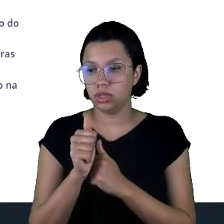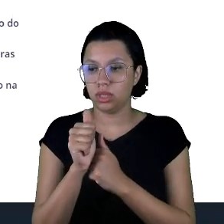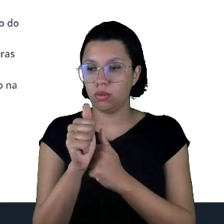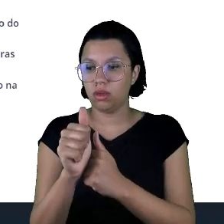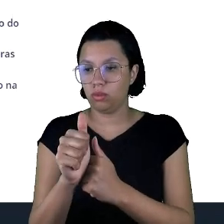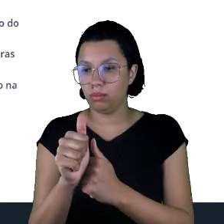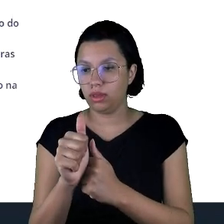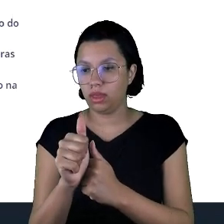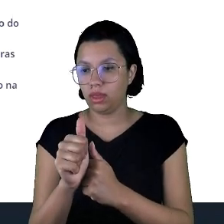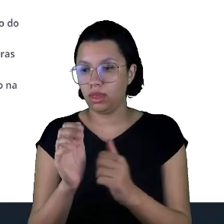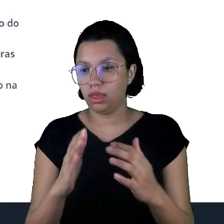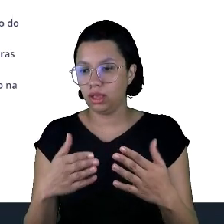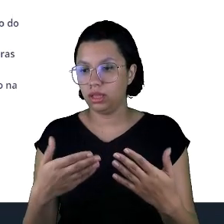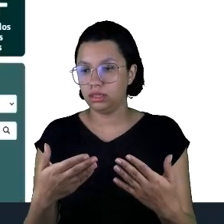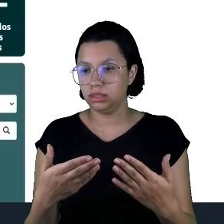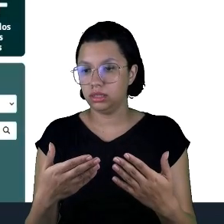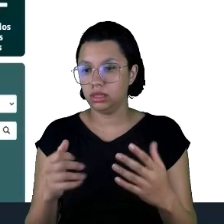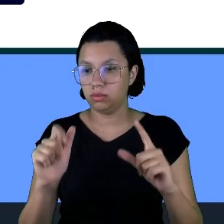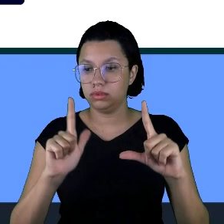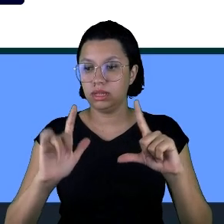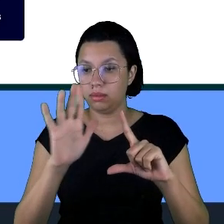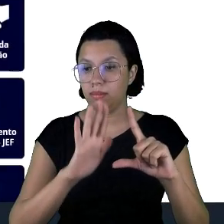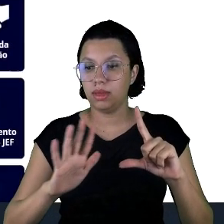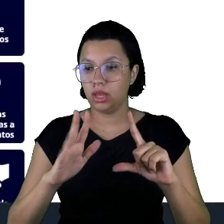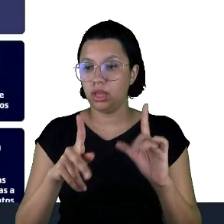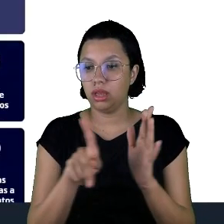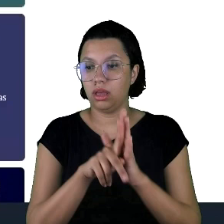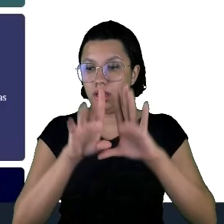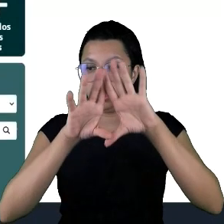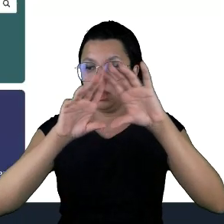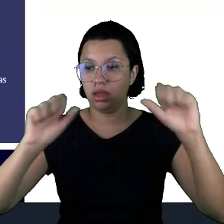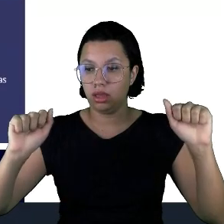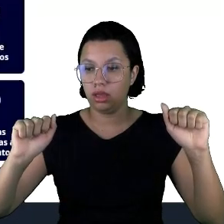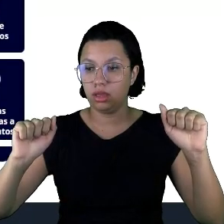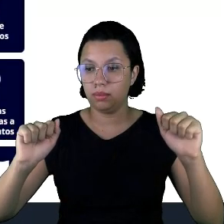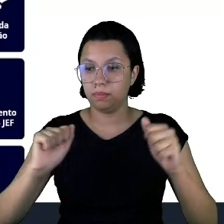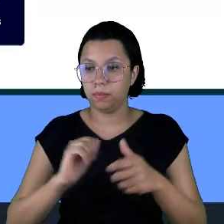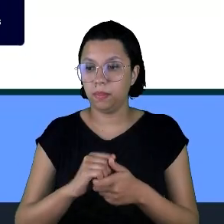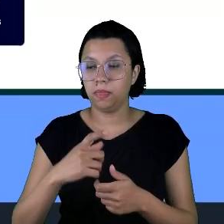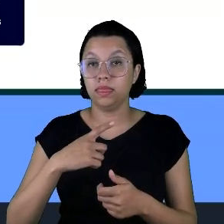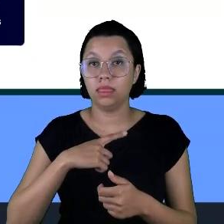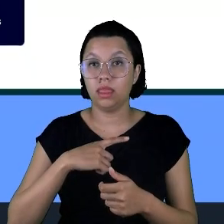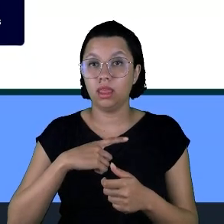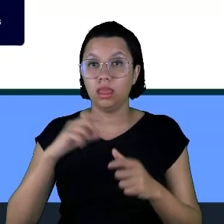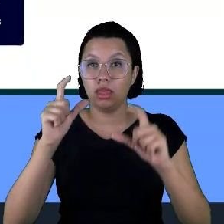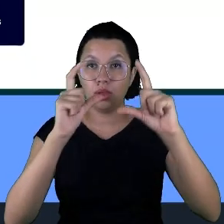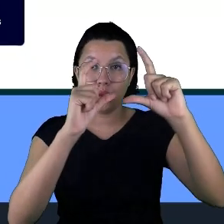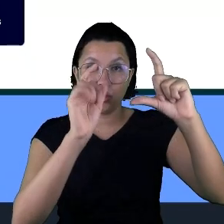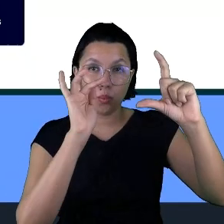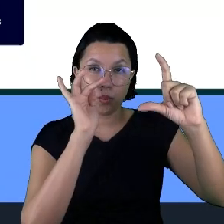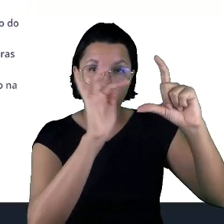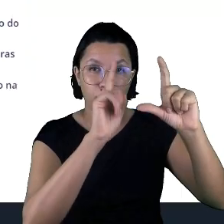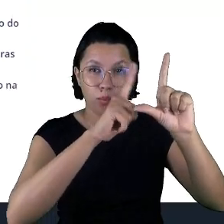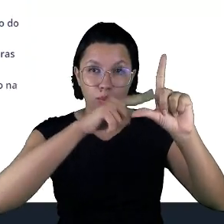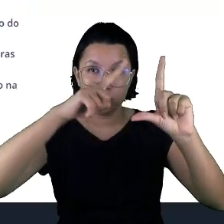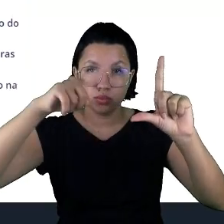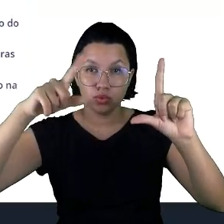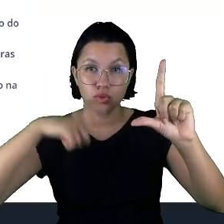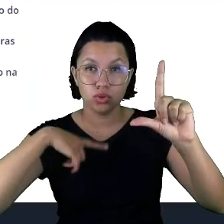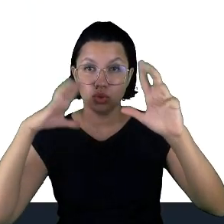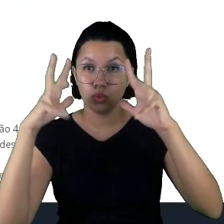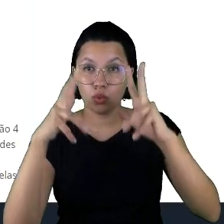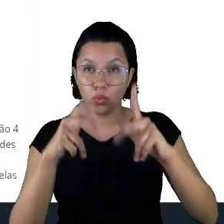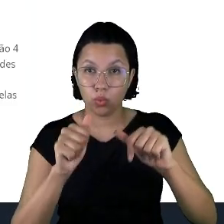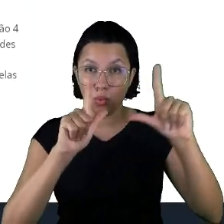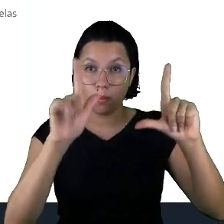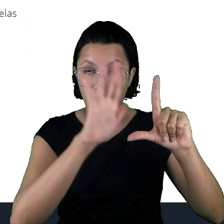todos possam acompanhar. Então, aqui na página do tribunal... Página do TRF3. Tem um ícone estatística que